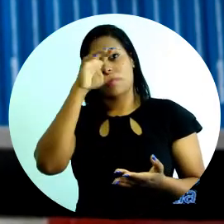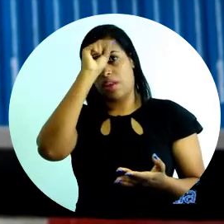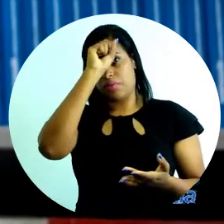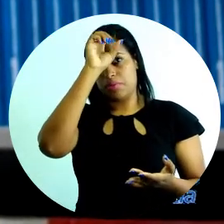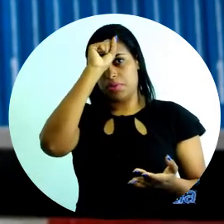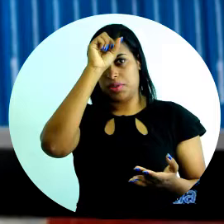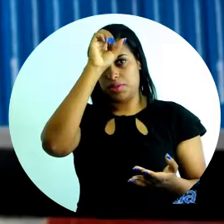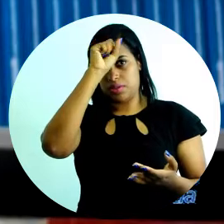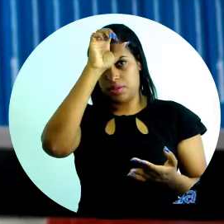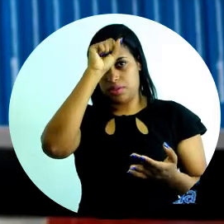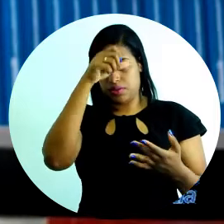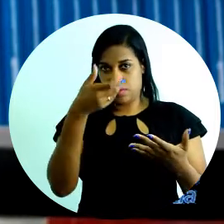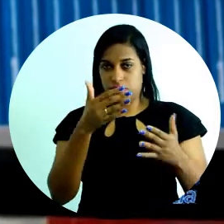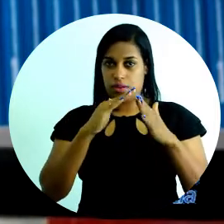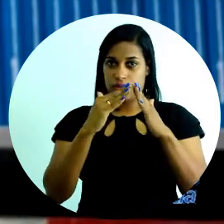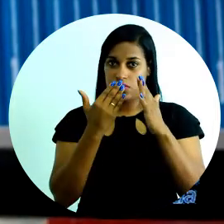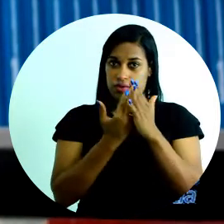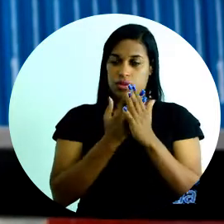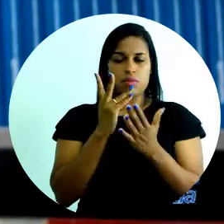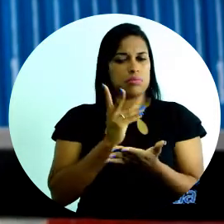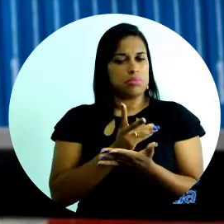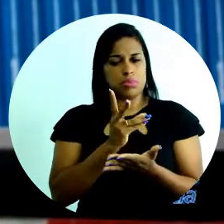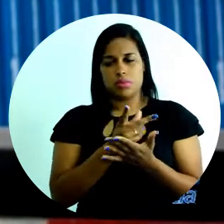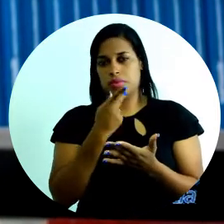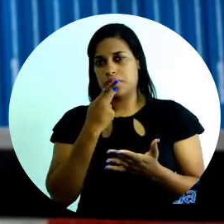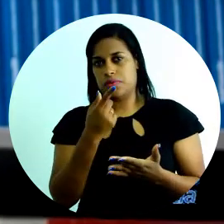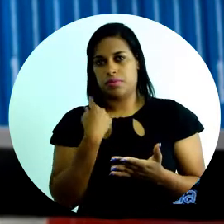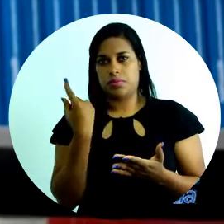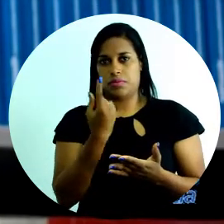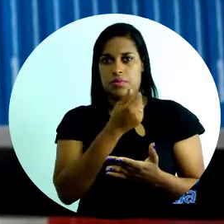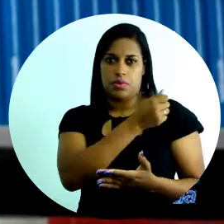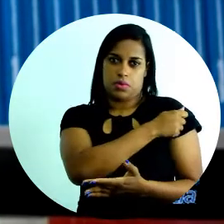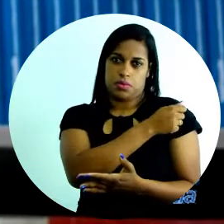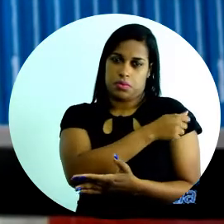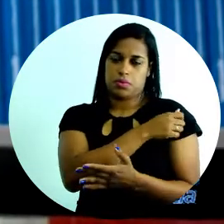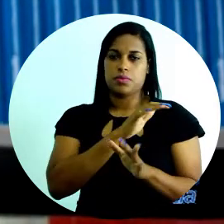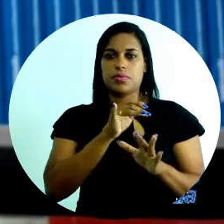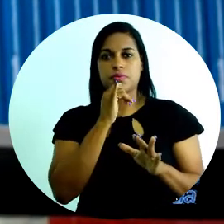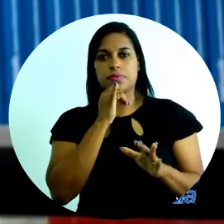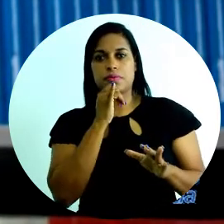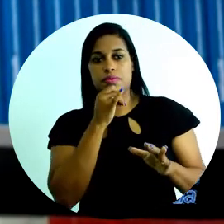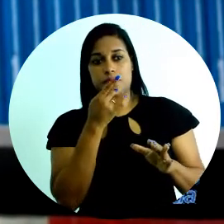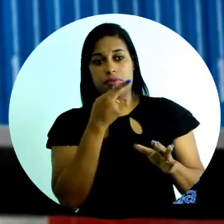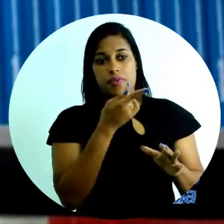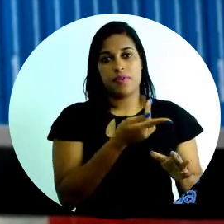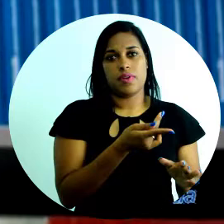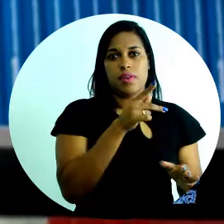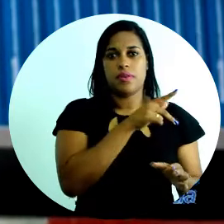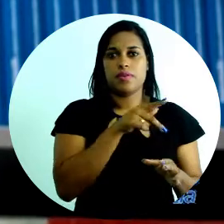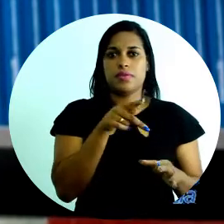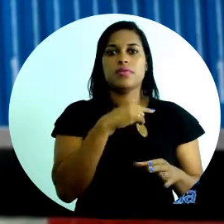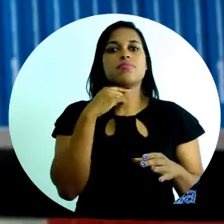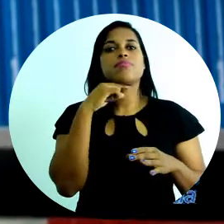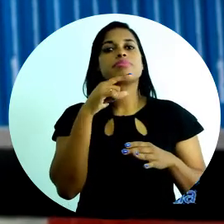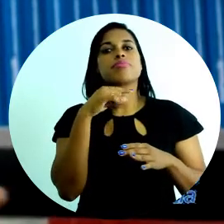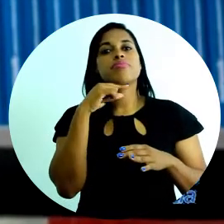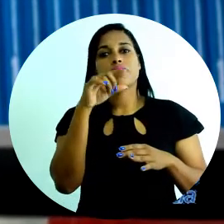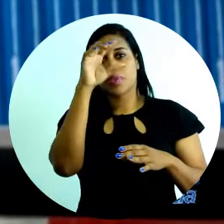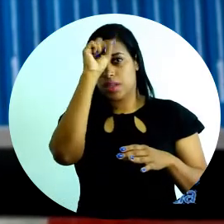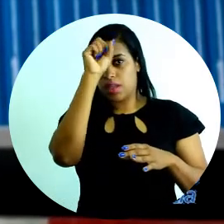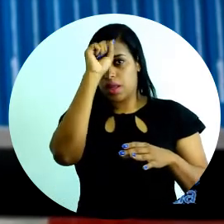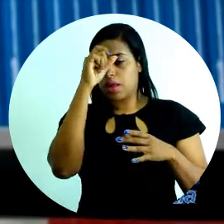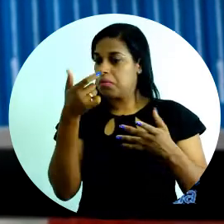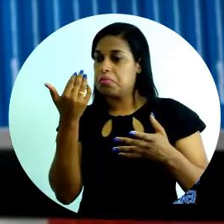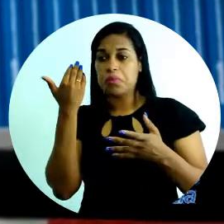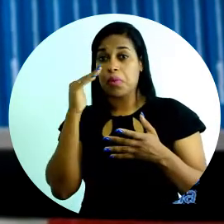intencionalidade da aprendizagem, né? Então a escola, eu sempre digo aos meus alunos, né? De vez em quando alguém chega para mim e diz: professor, eu não estou